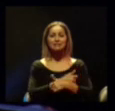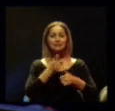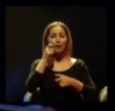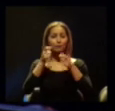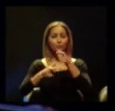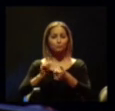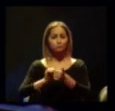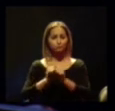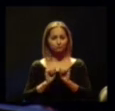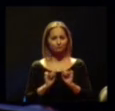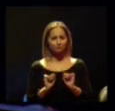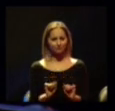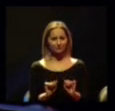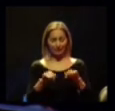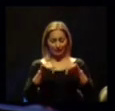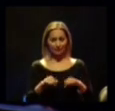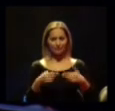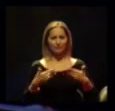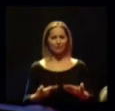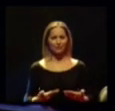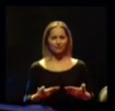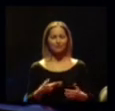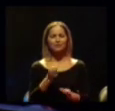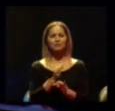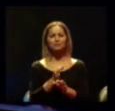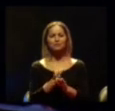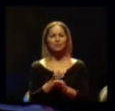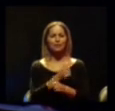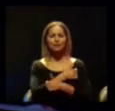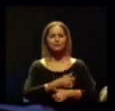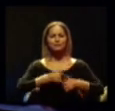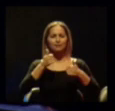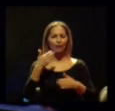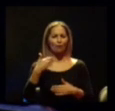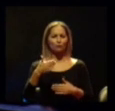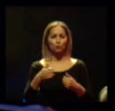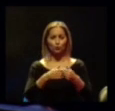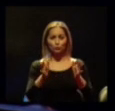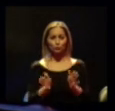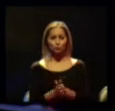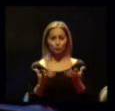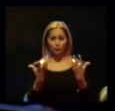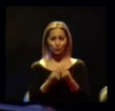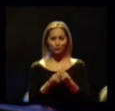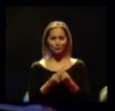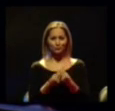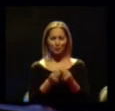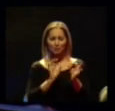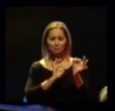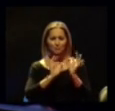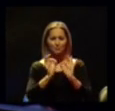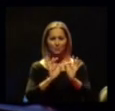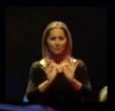desportistas. Aqui e agora celebramos a cidade do futuro, que todos juntos construímos dia a